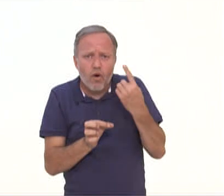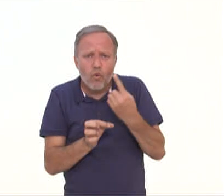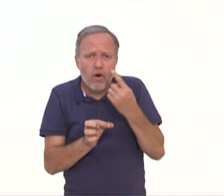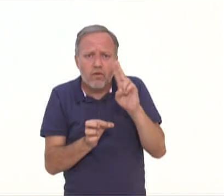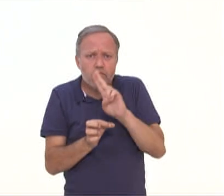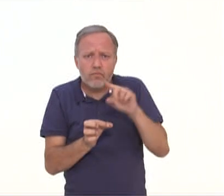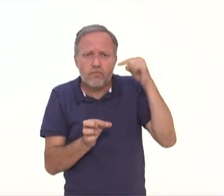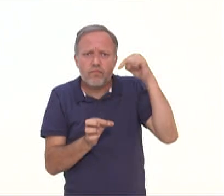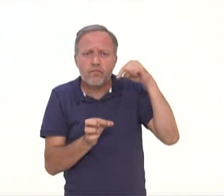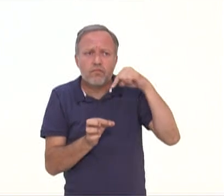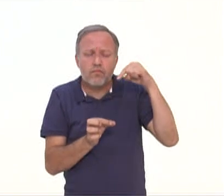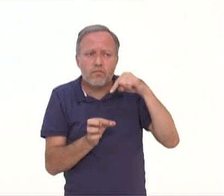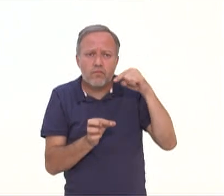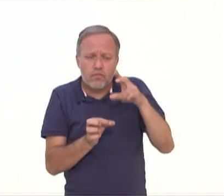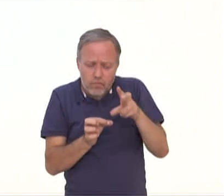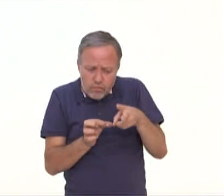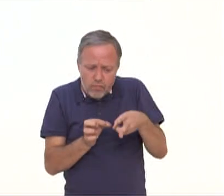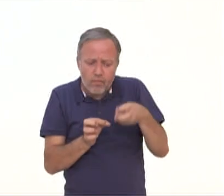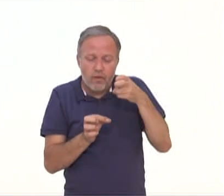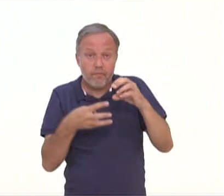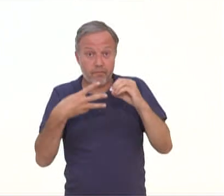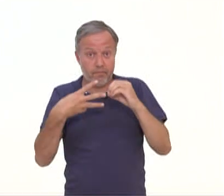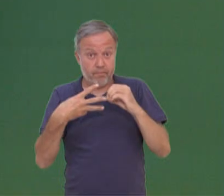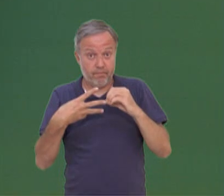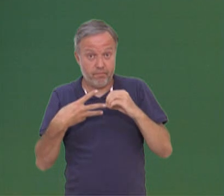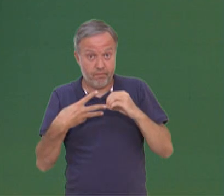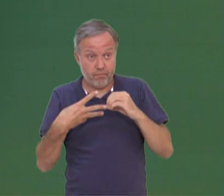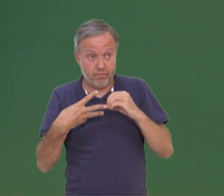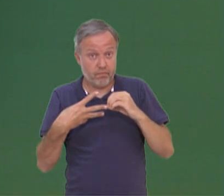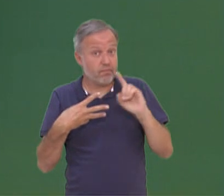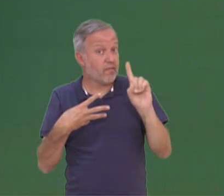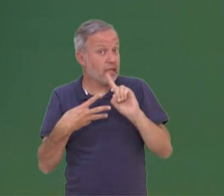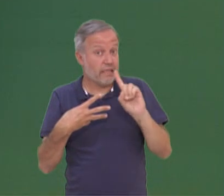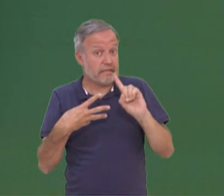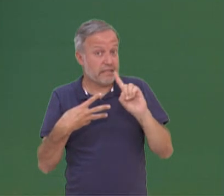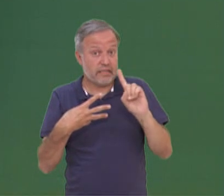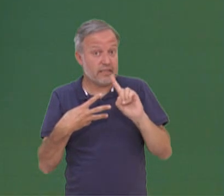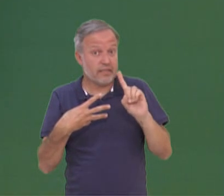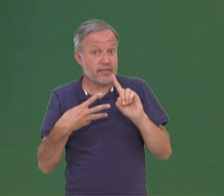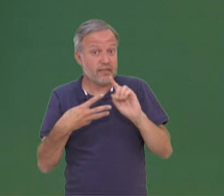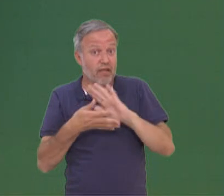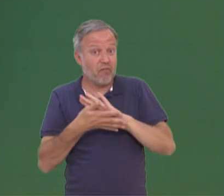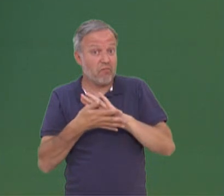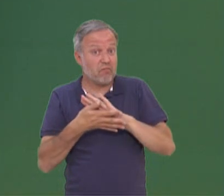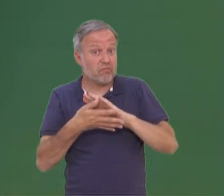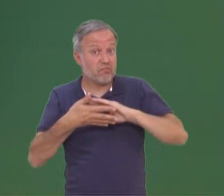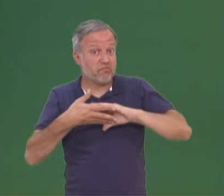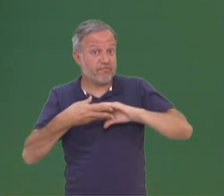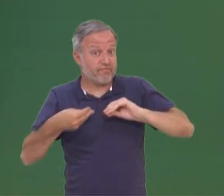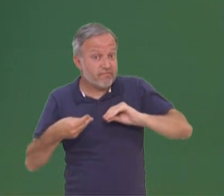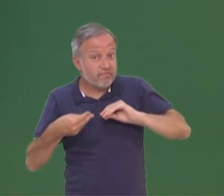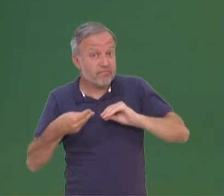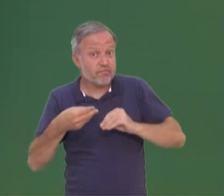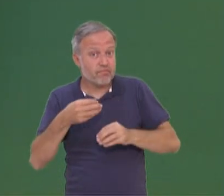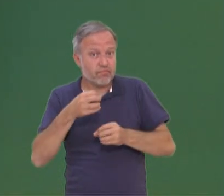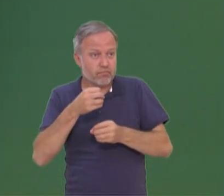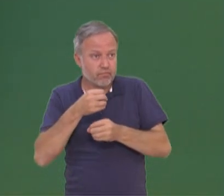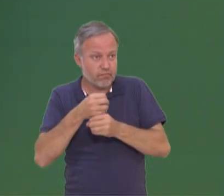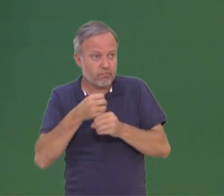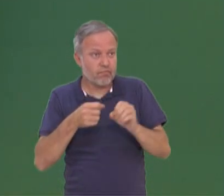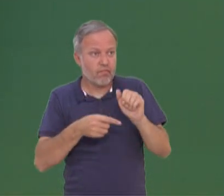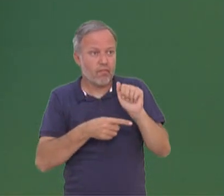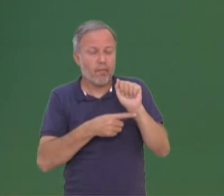adequado para observar as células sem destruir o exemplar? Óptico de luz